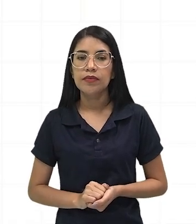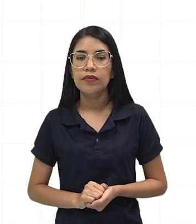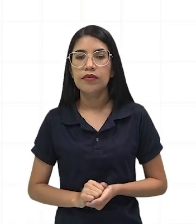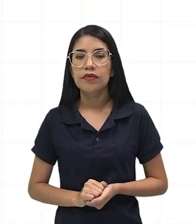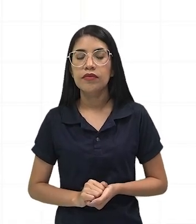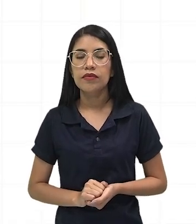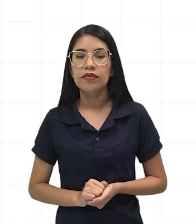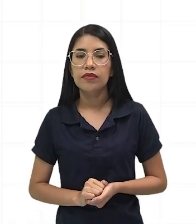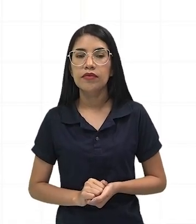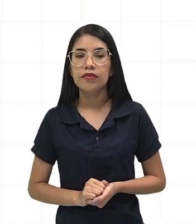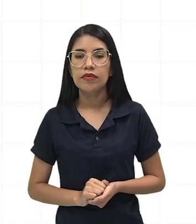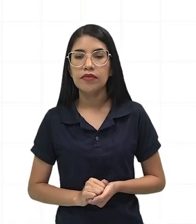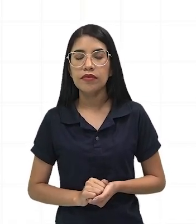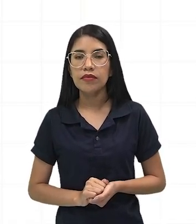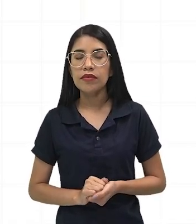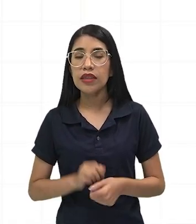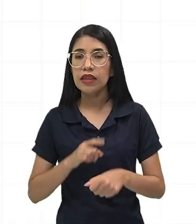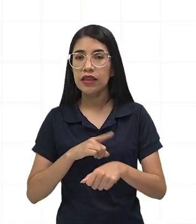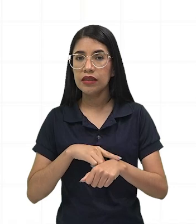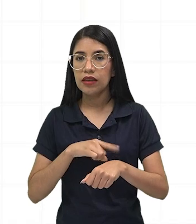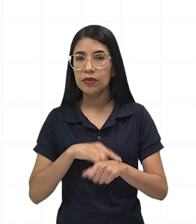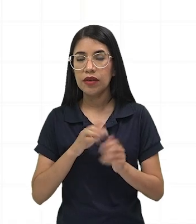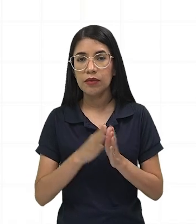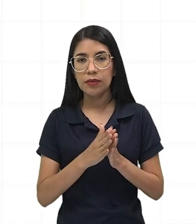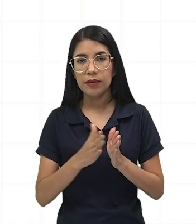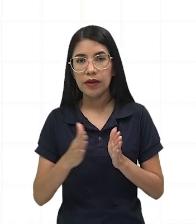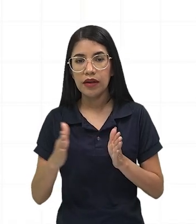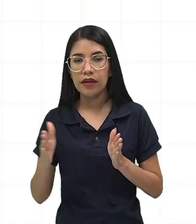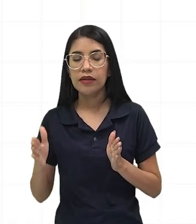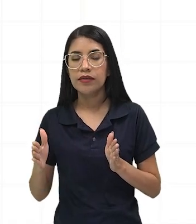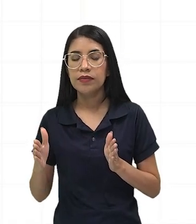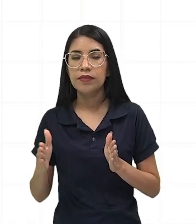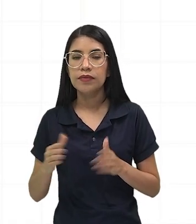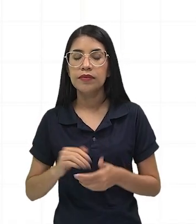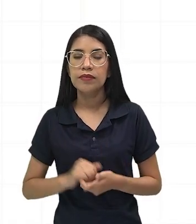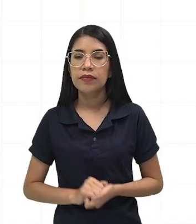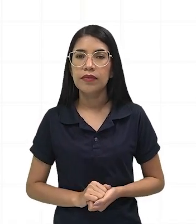E em determinado período de tempo, beleza? Tá lá, olha.